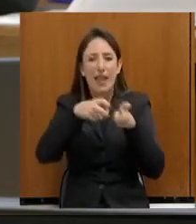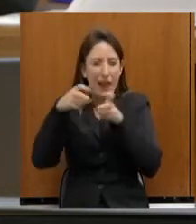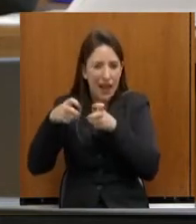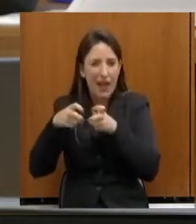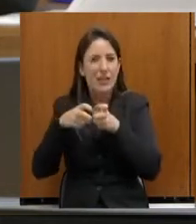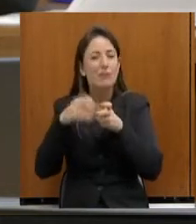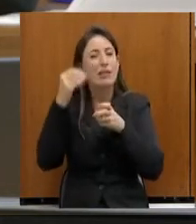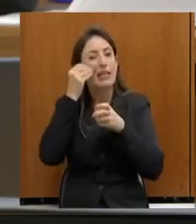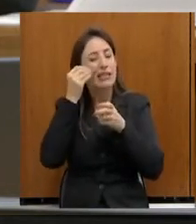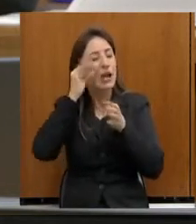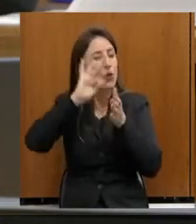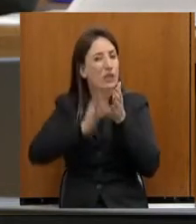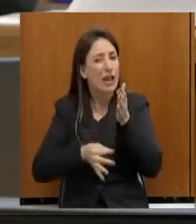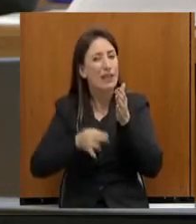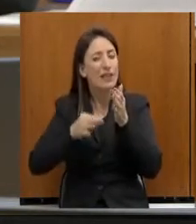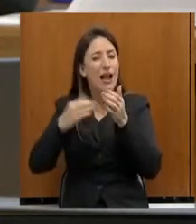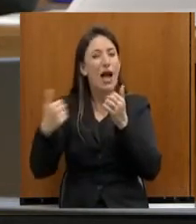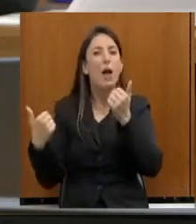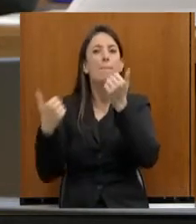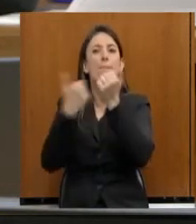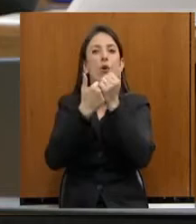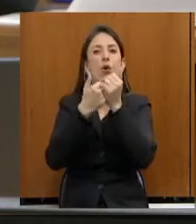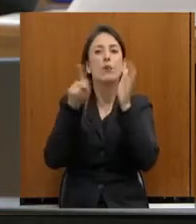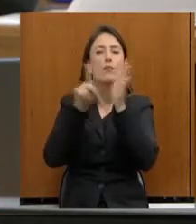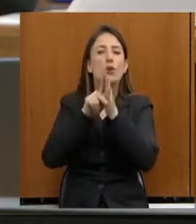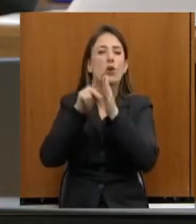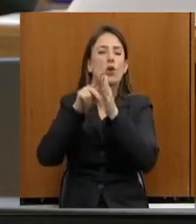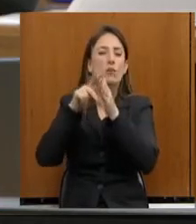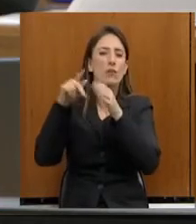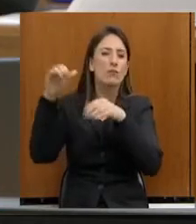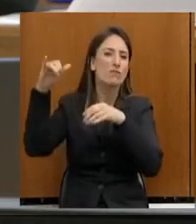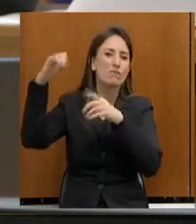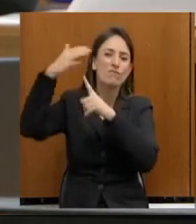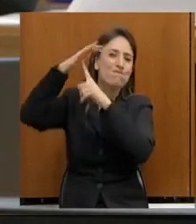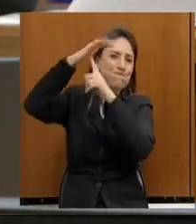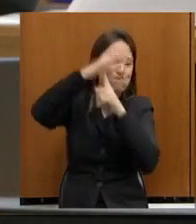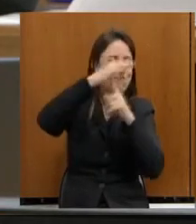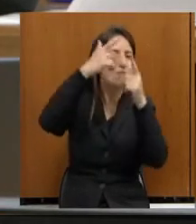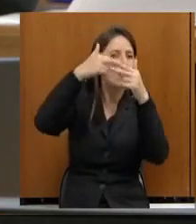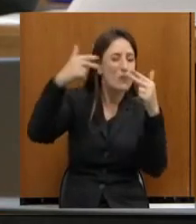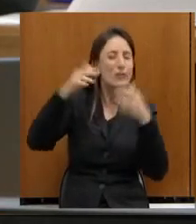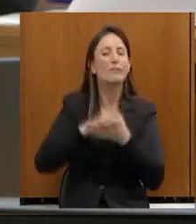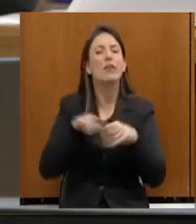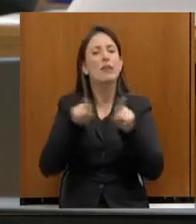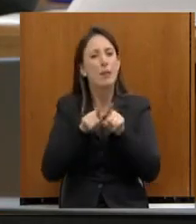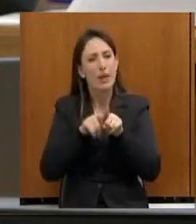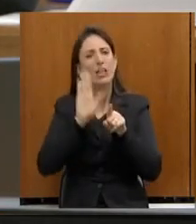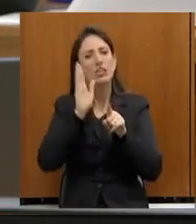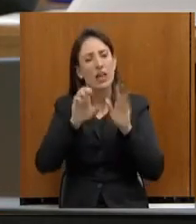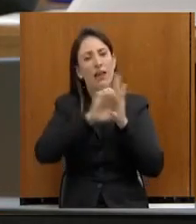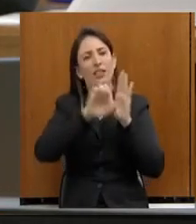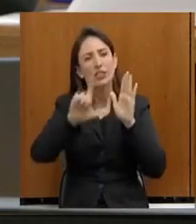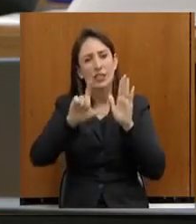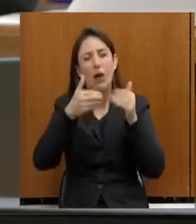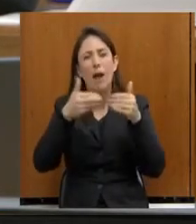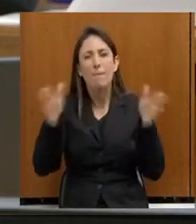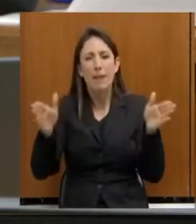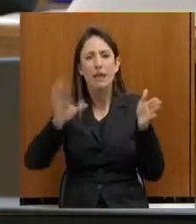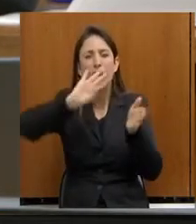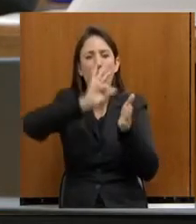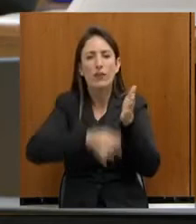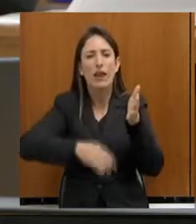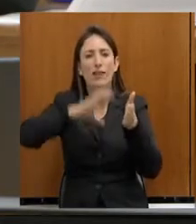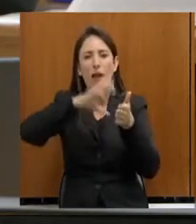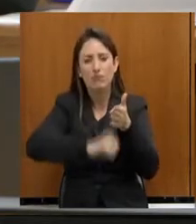Logístico aéreo estamos já com edital aberto para a contratação de brigadistas